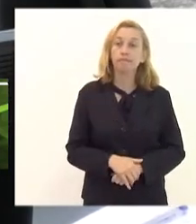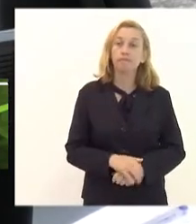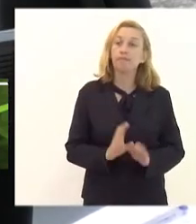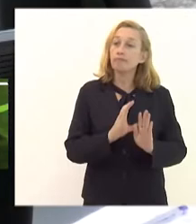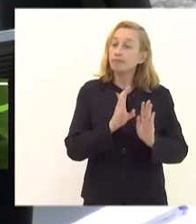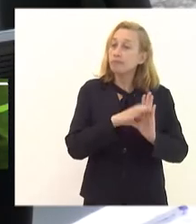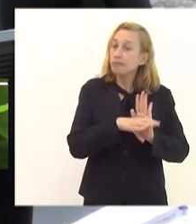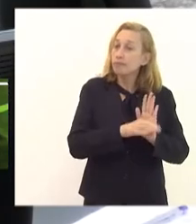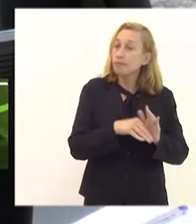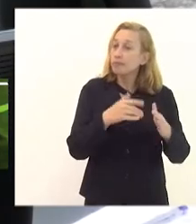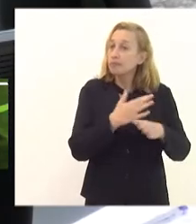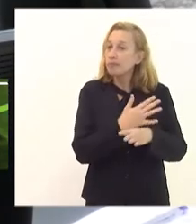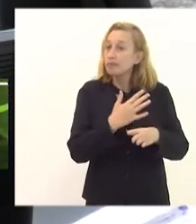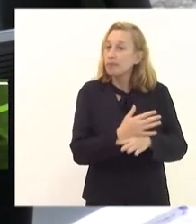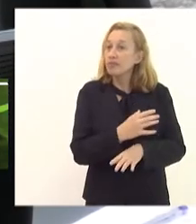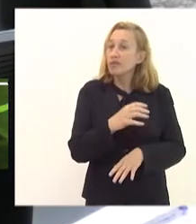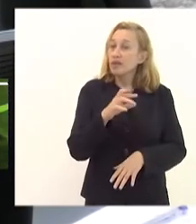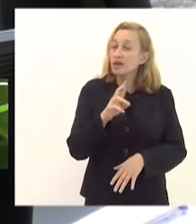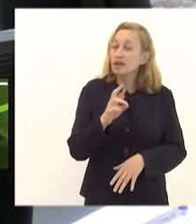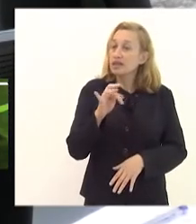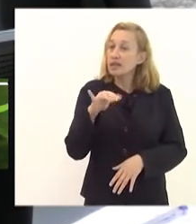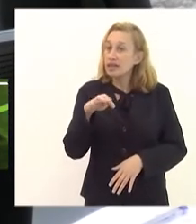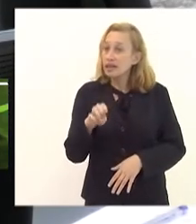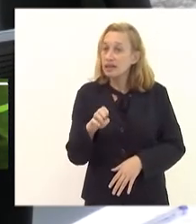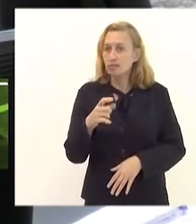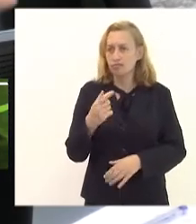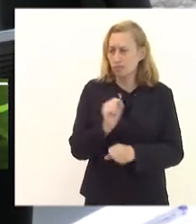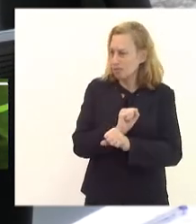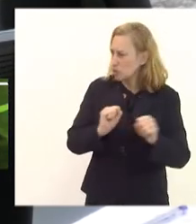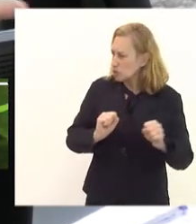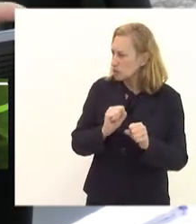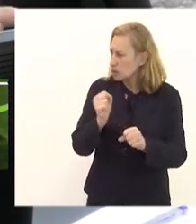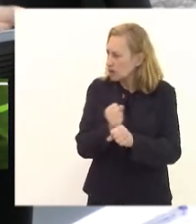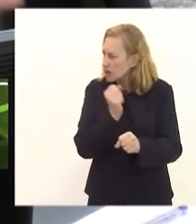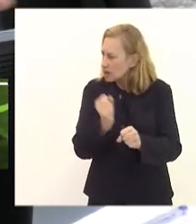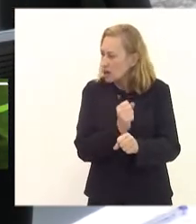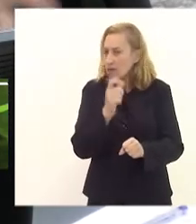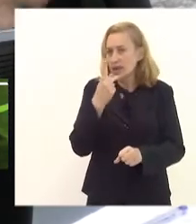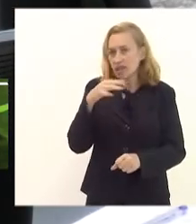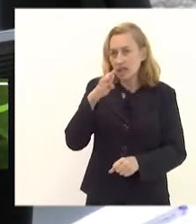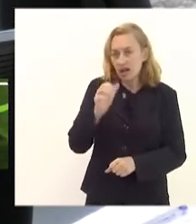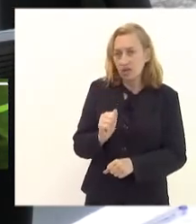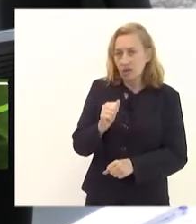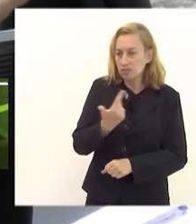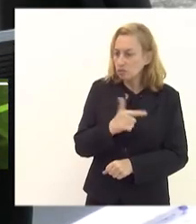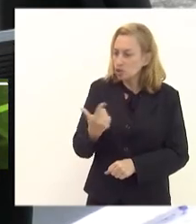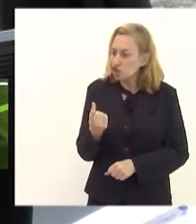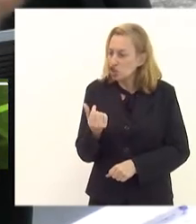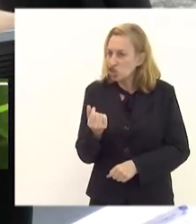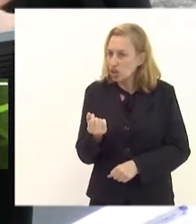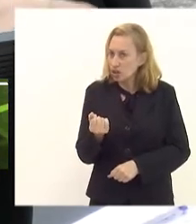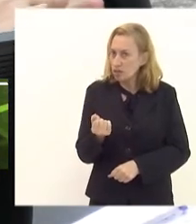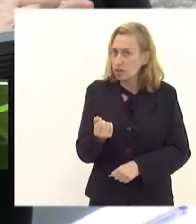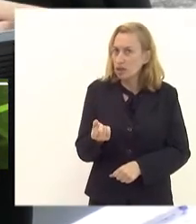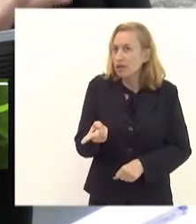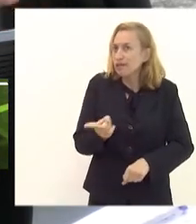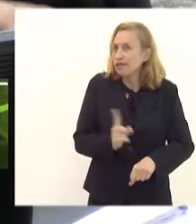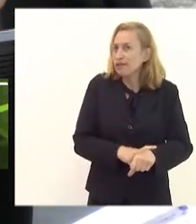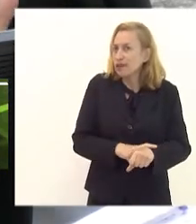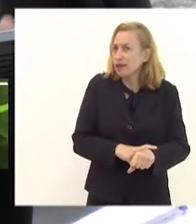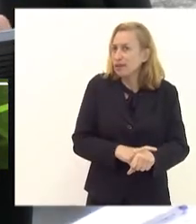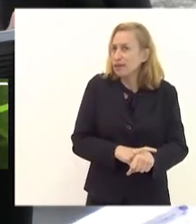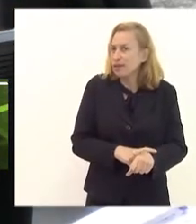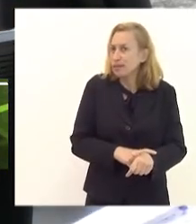conceito de cidade resiliente. Não é possível que as obras hidráulicas, não há dinheiro para isso, tem que ter tempo de